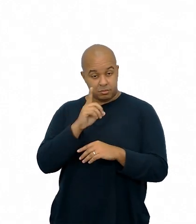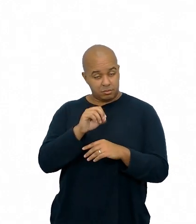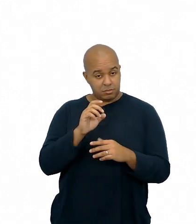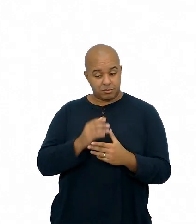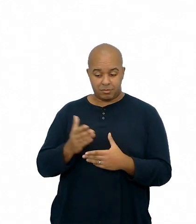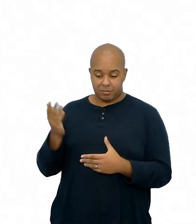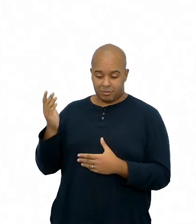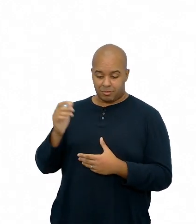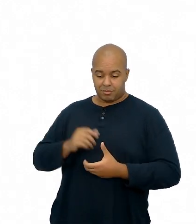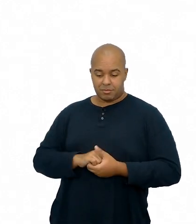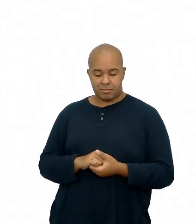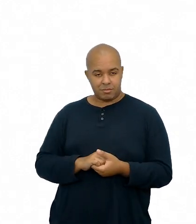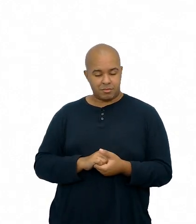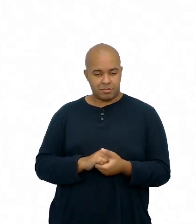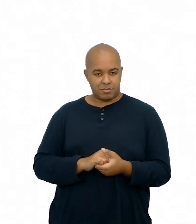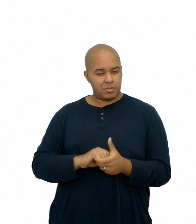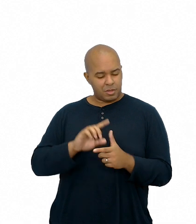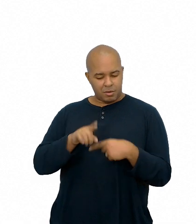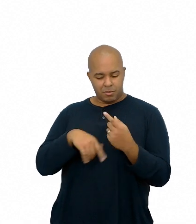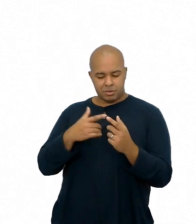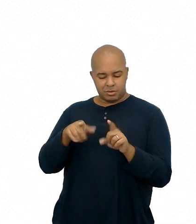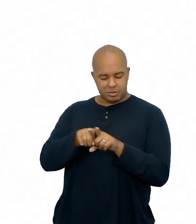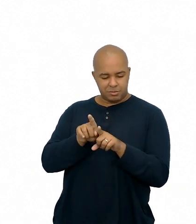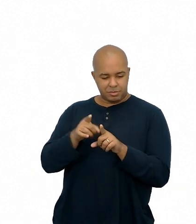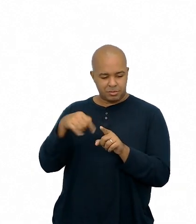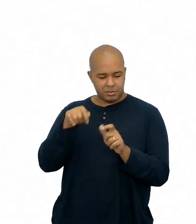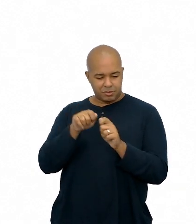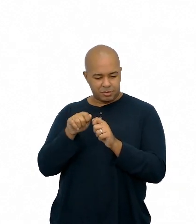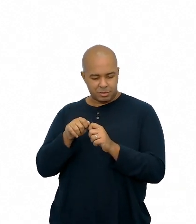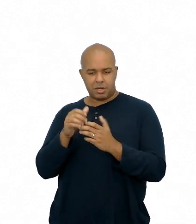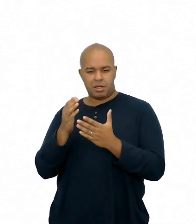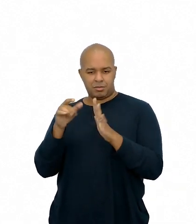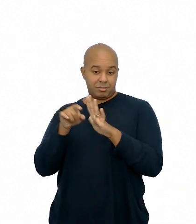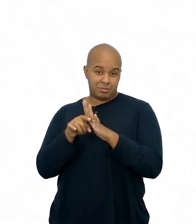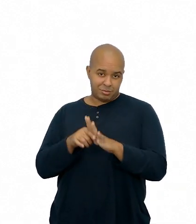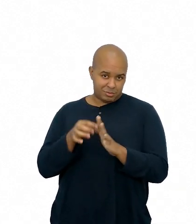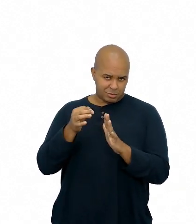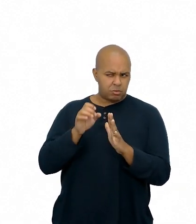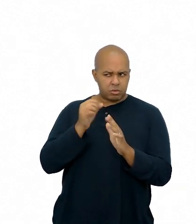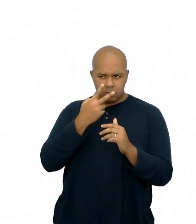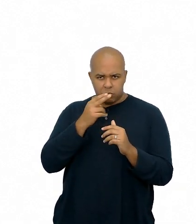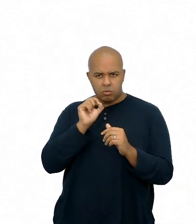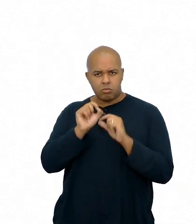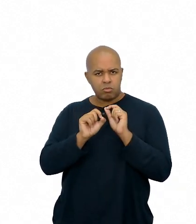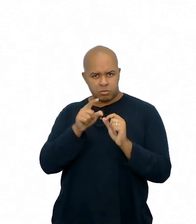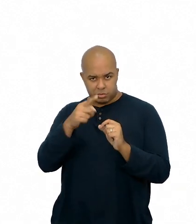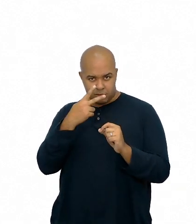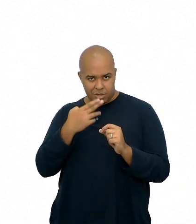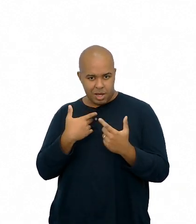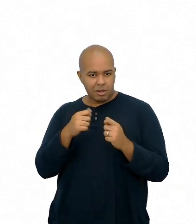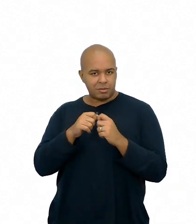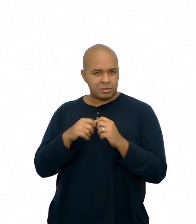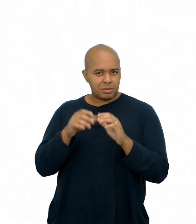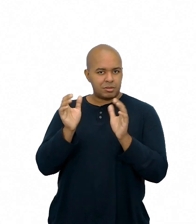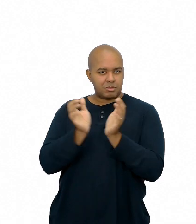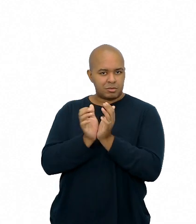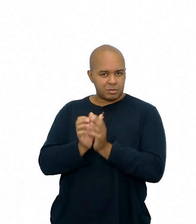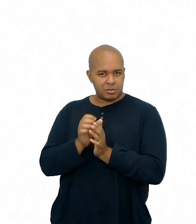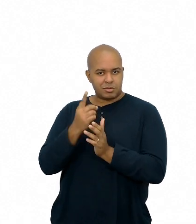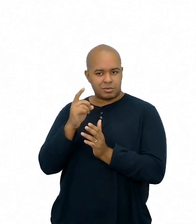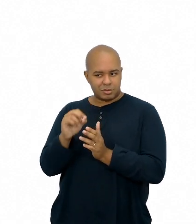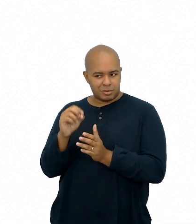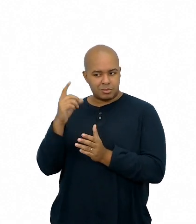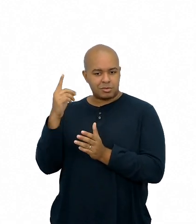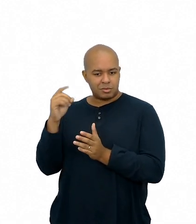aí. E depois a gente também vai fazendo as perguntas, né? O que vocês acham, né? Fazendo agrupamento de 10 em